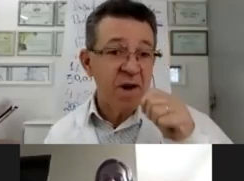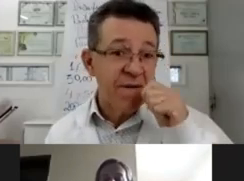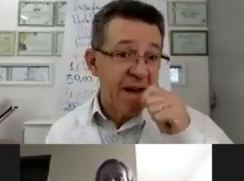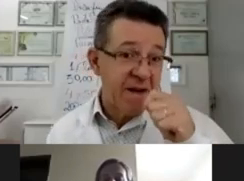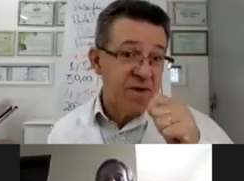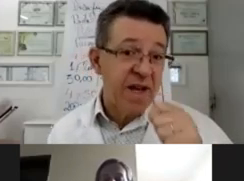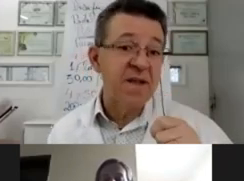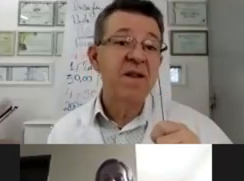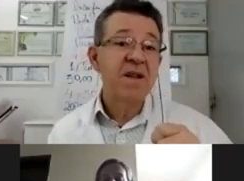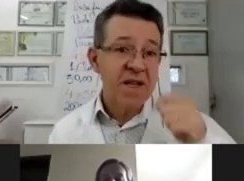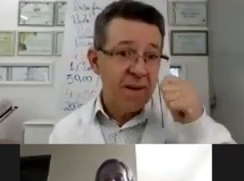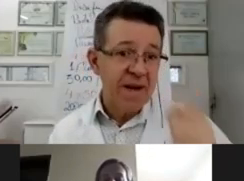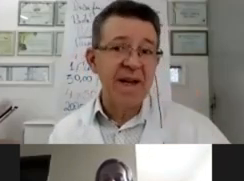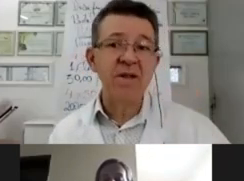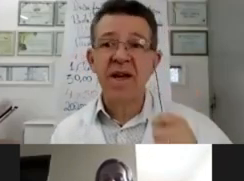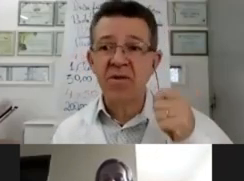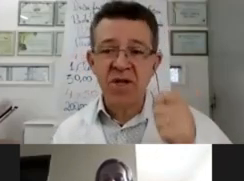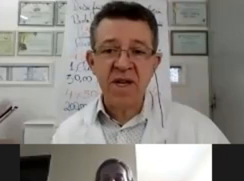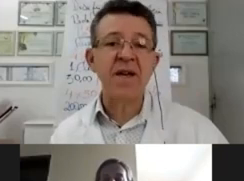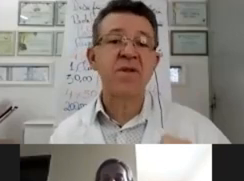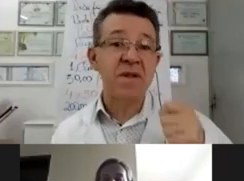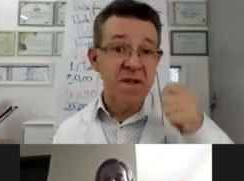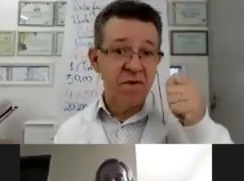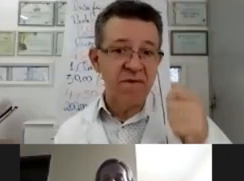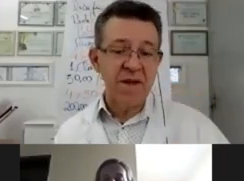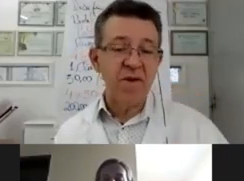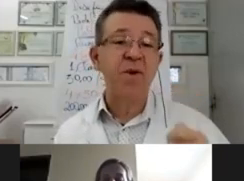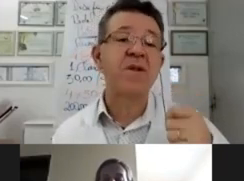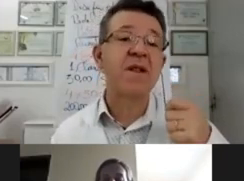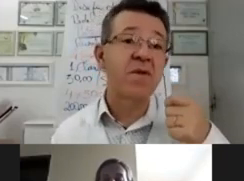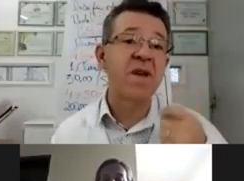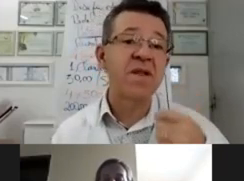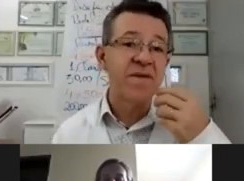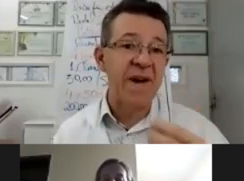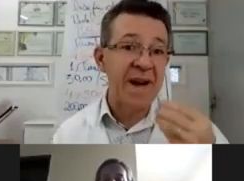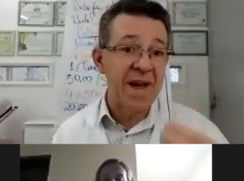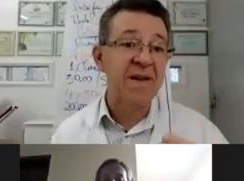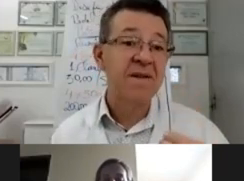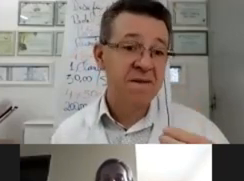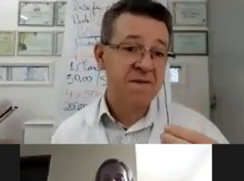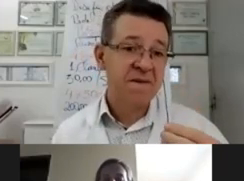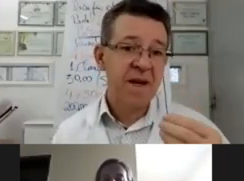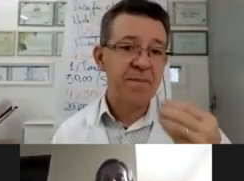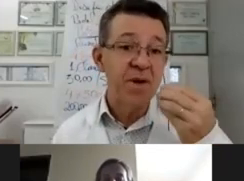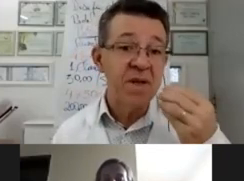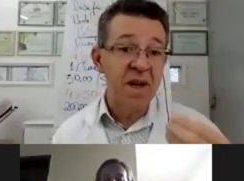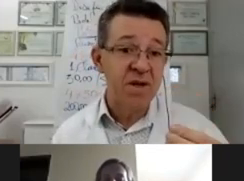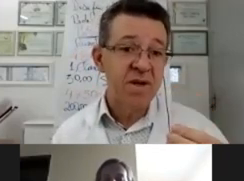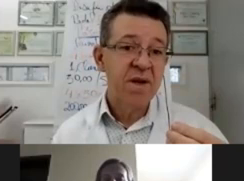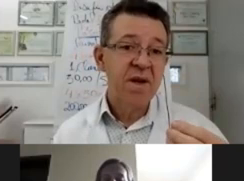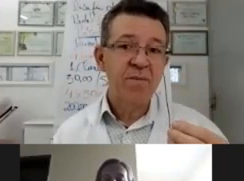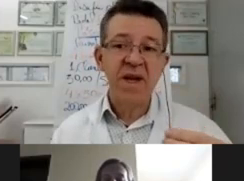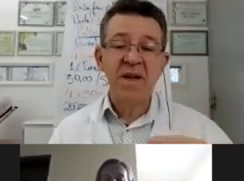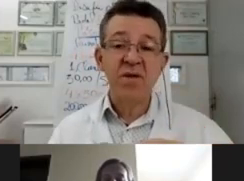que estão com a faca nos dentes, já trabalhando, ganhando dinheiro, se desenvolvendo, é importante que vocês falem. É